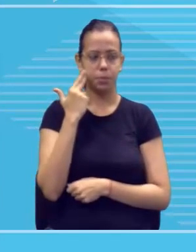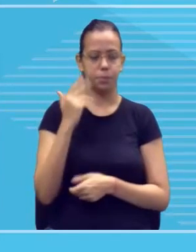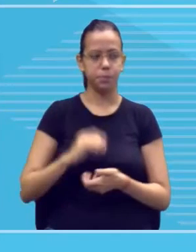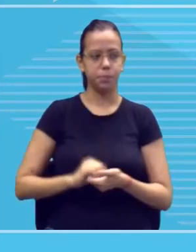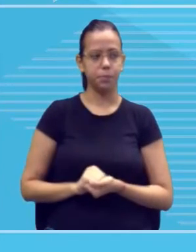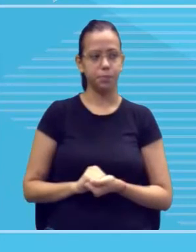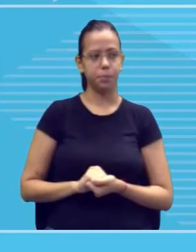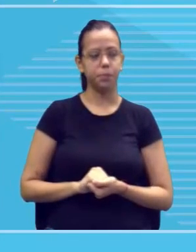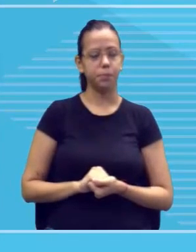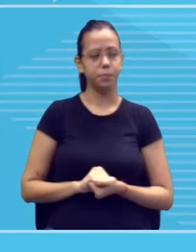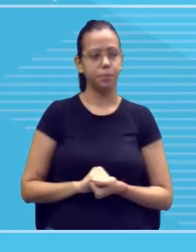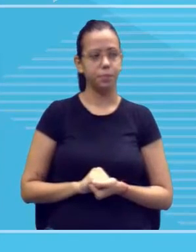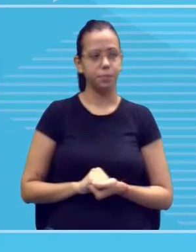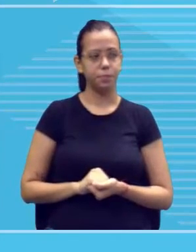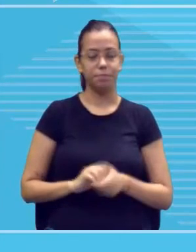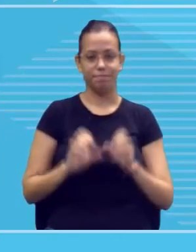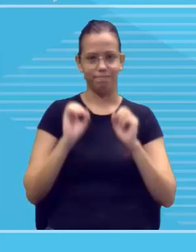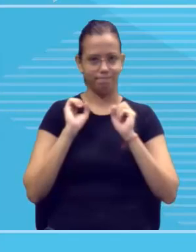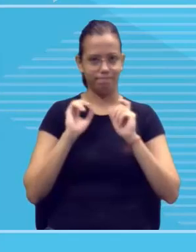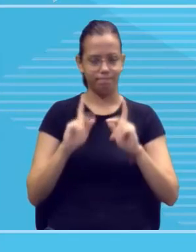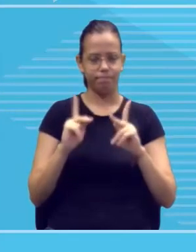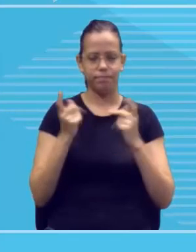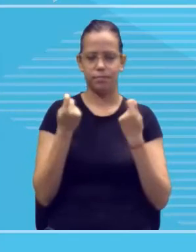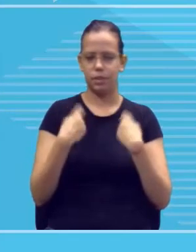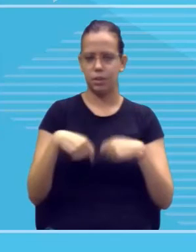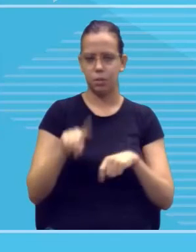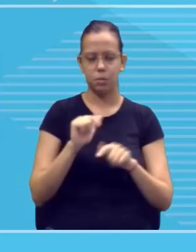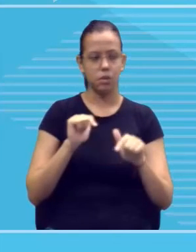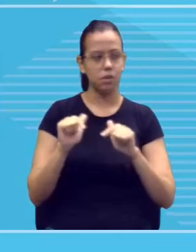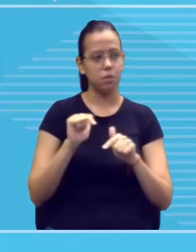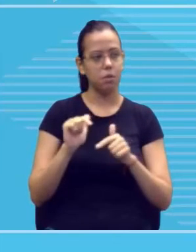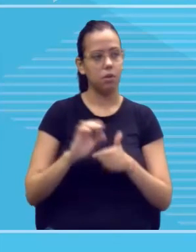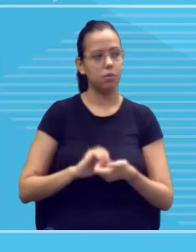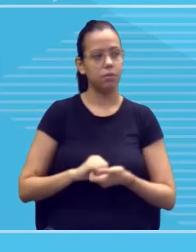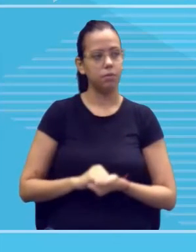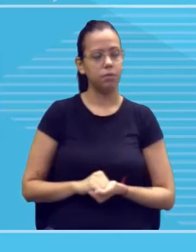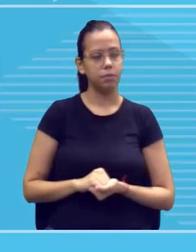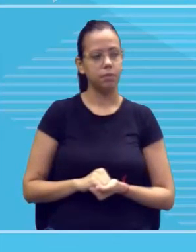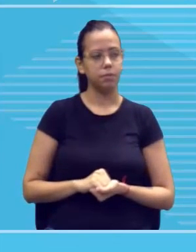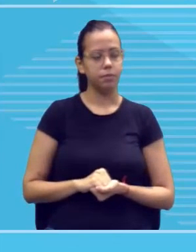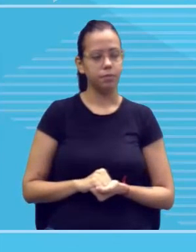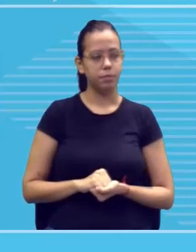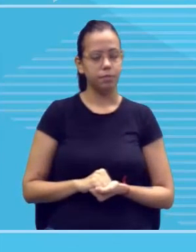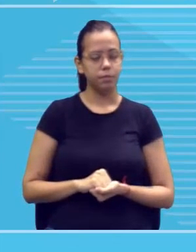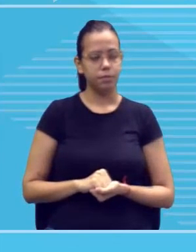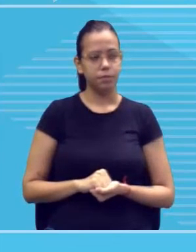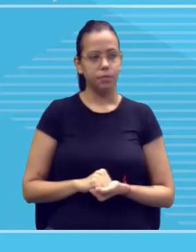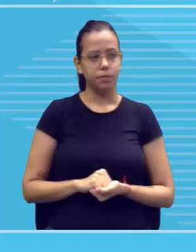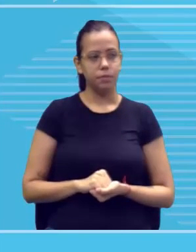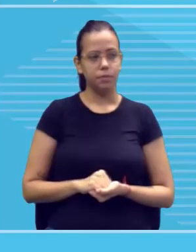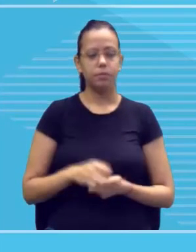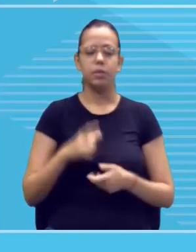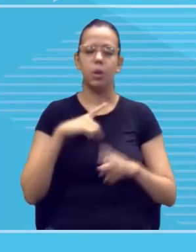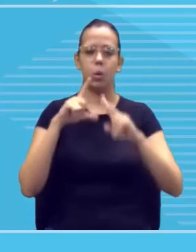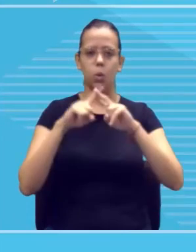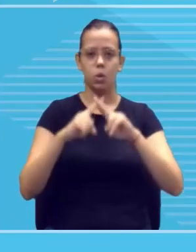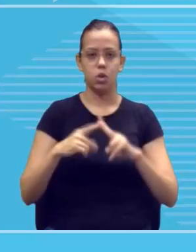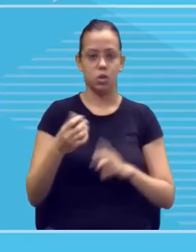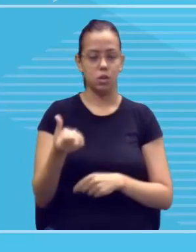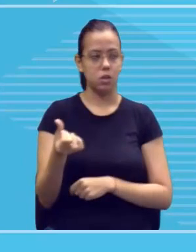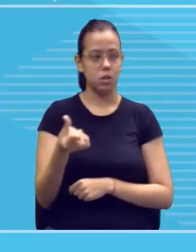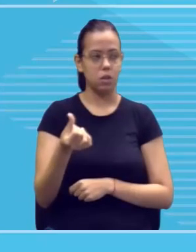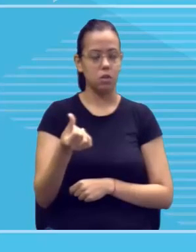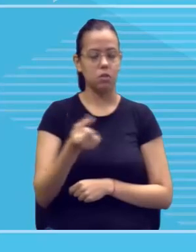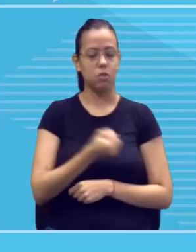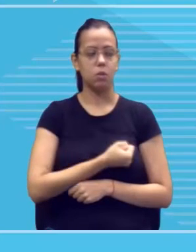antes tá bom não precisam trabalhar então aí corrigida a número 6 vamos para